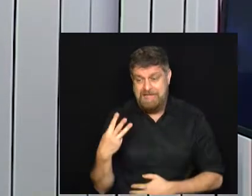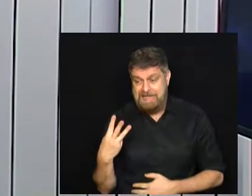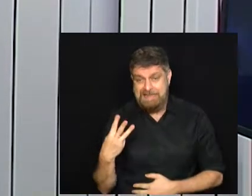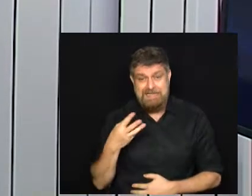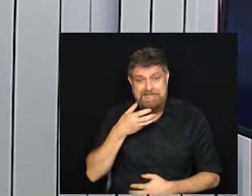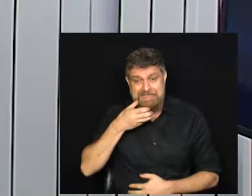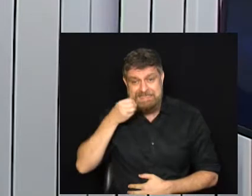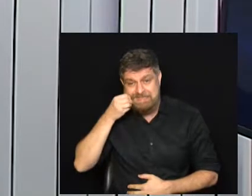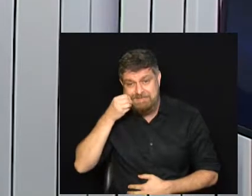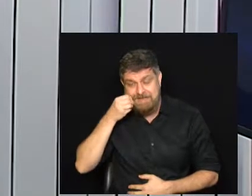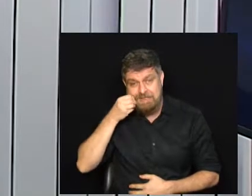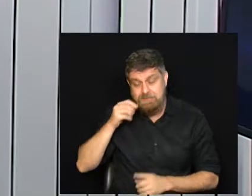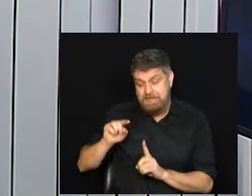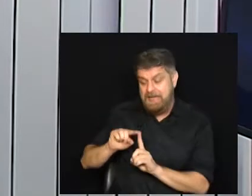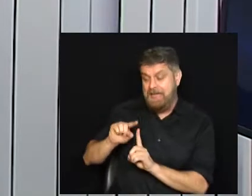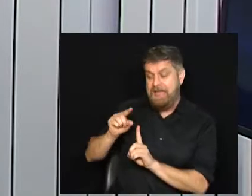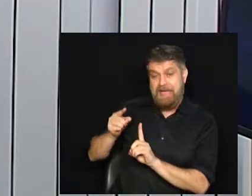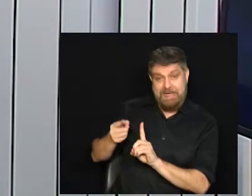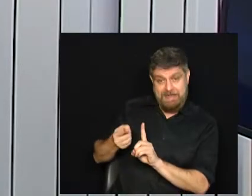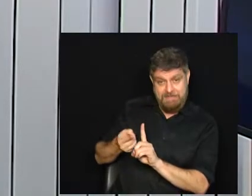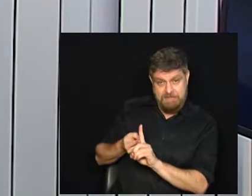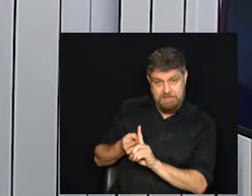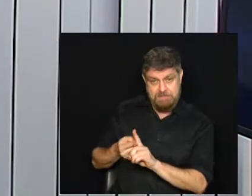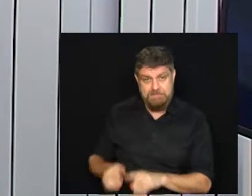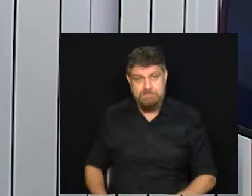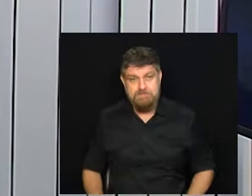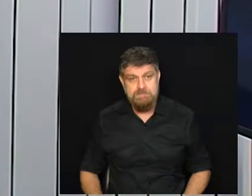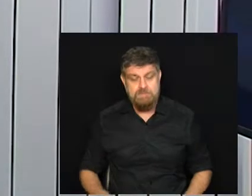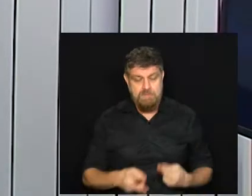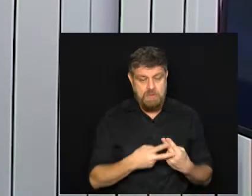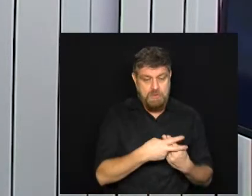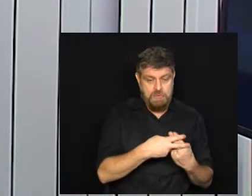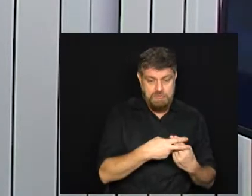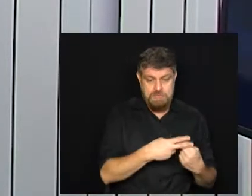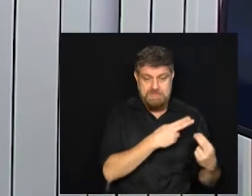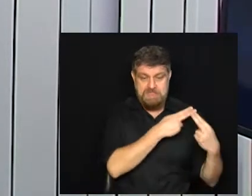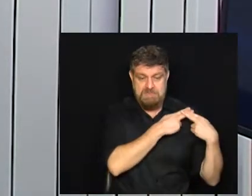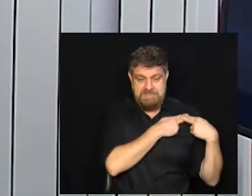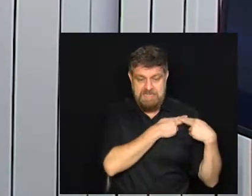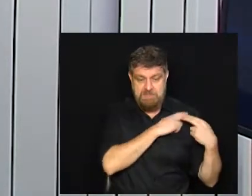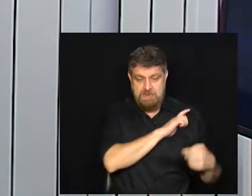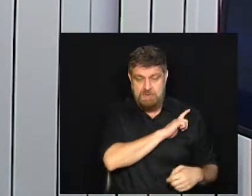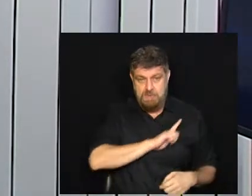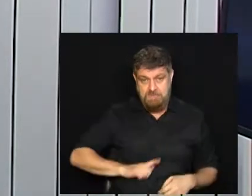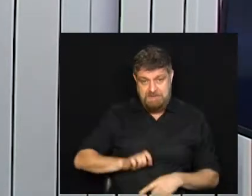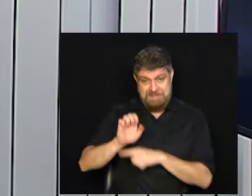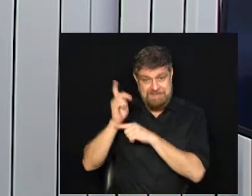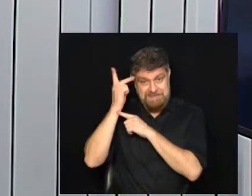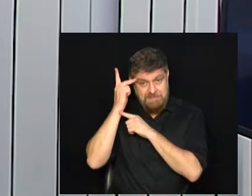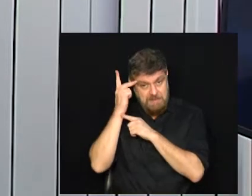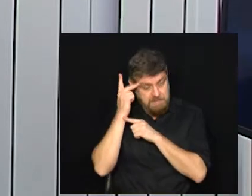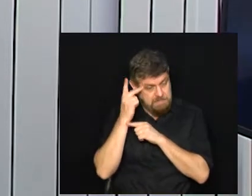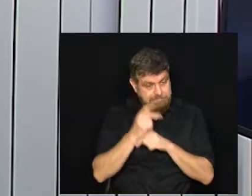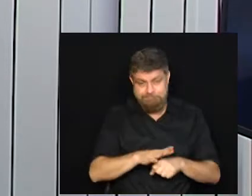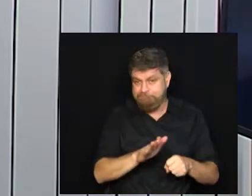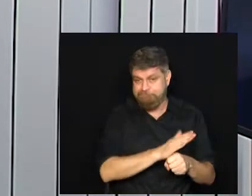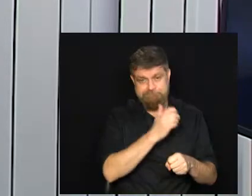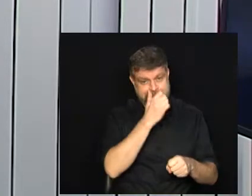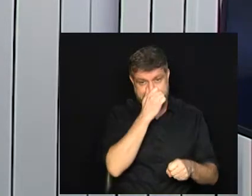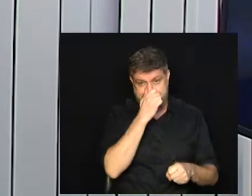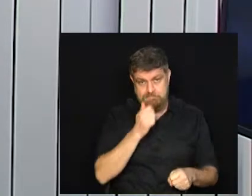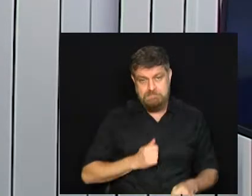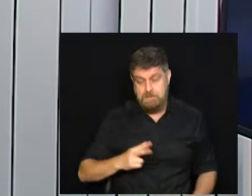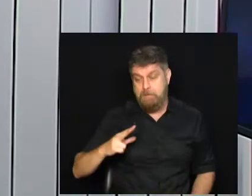vagas reservadas para grávidas. No SUS estadual, não há vagas. E na rede